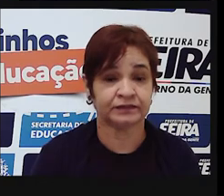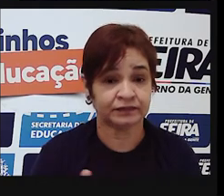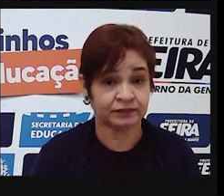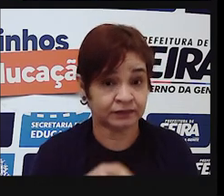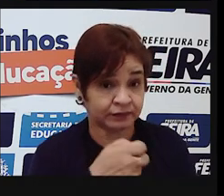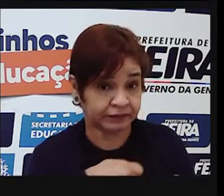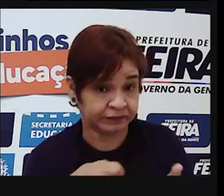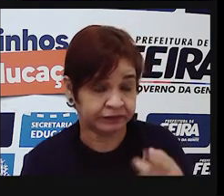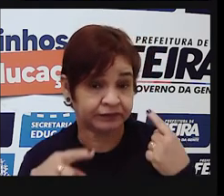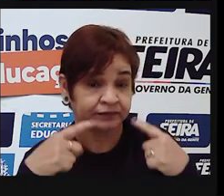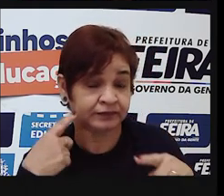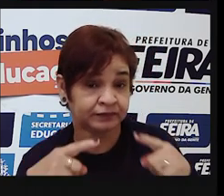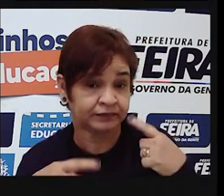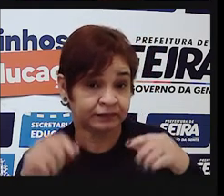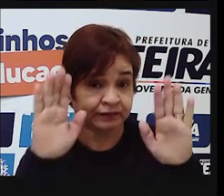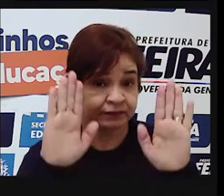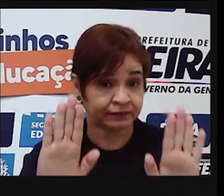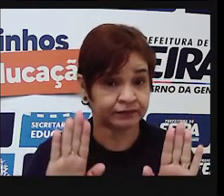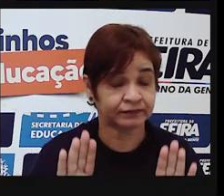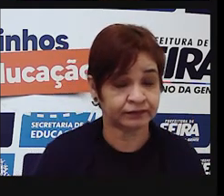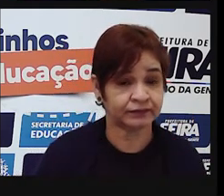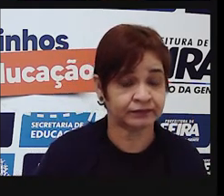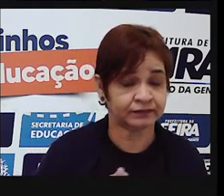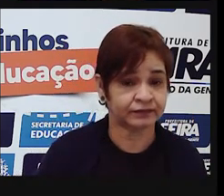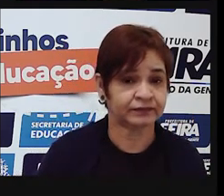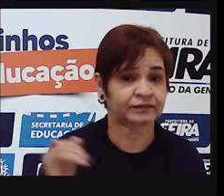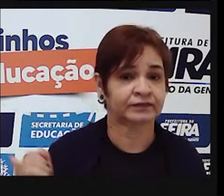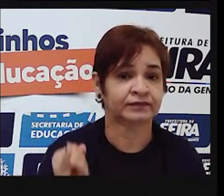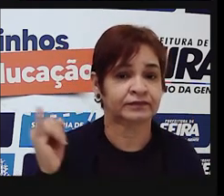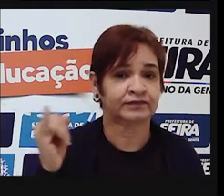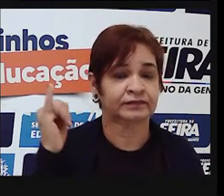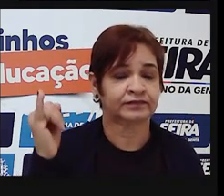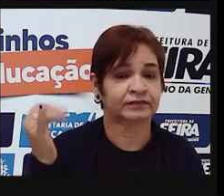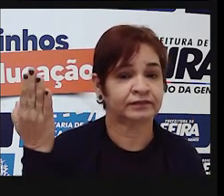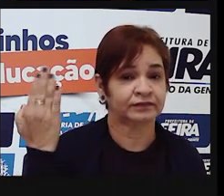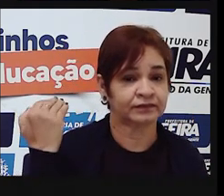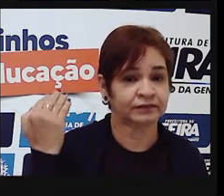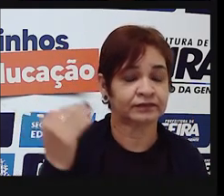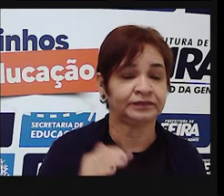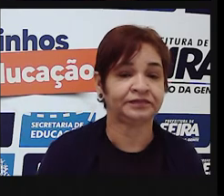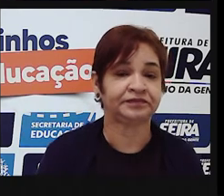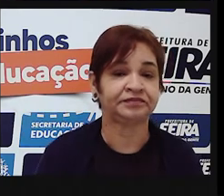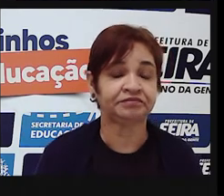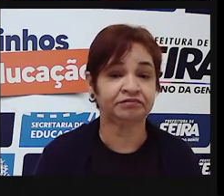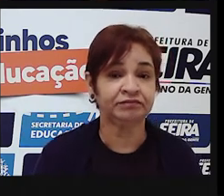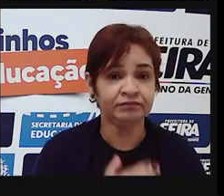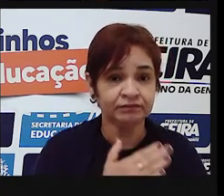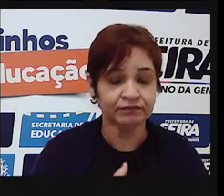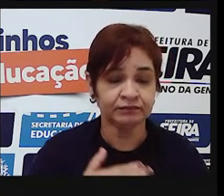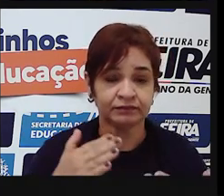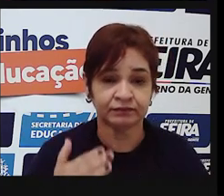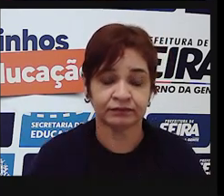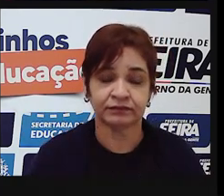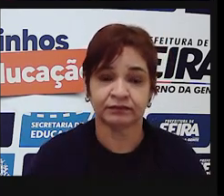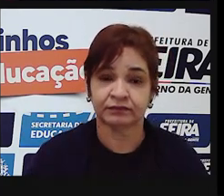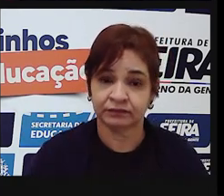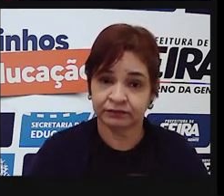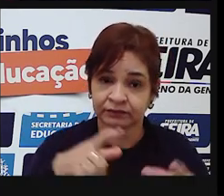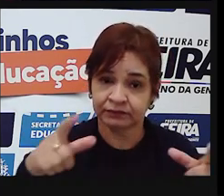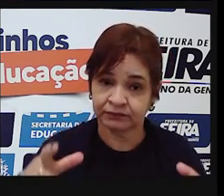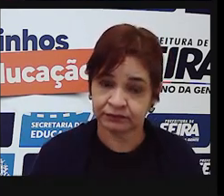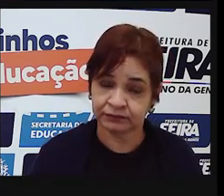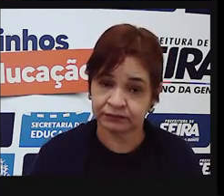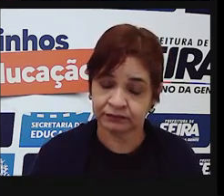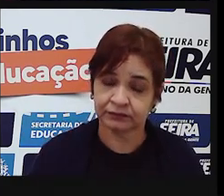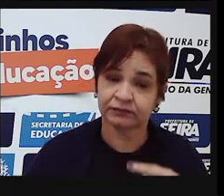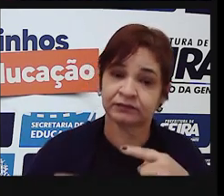e o axé mais populares naquela ocasião, abrindo assim espaços para os demais artistas